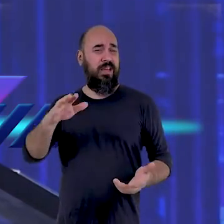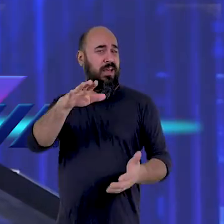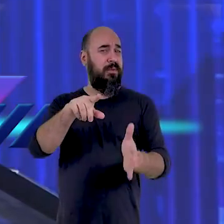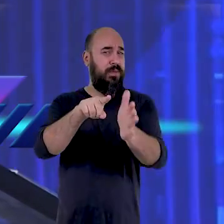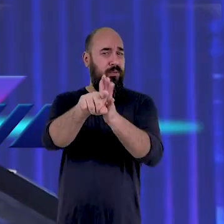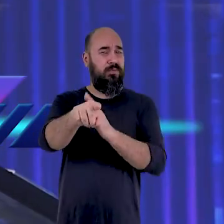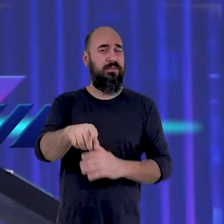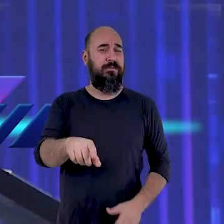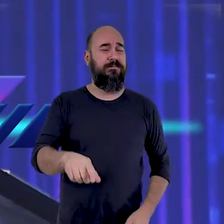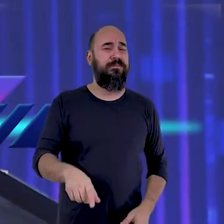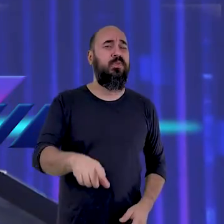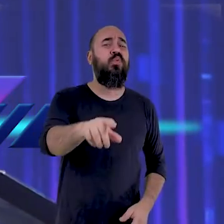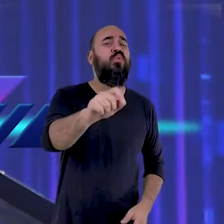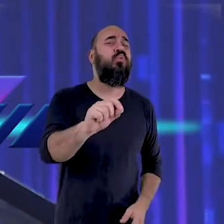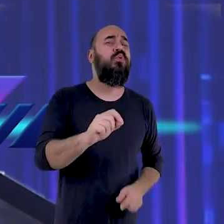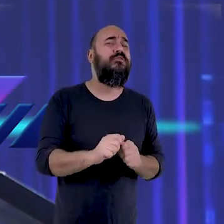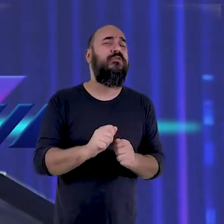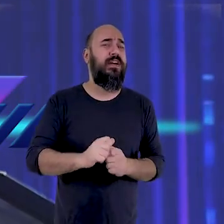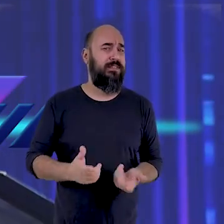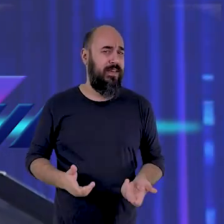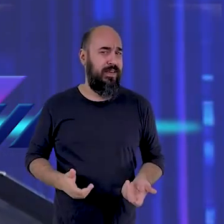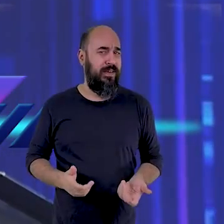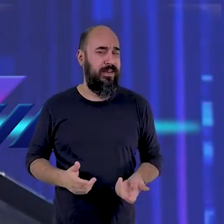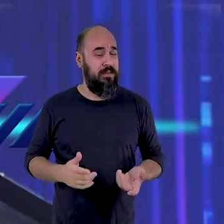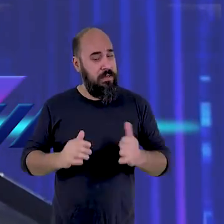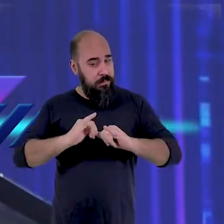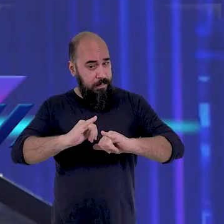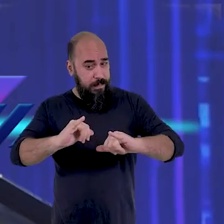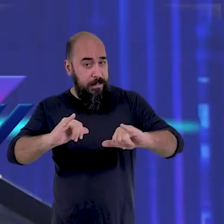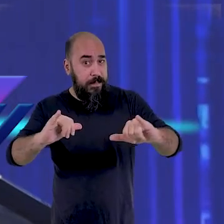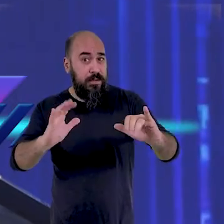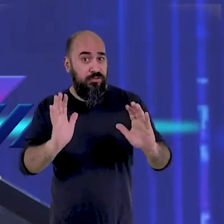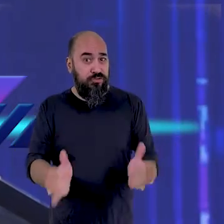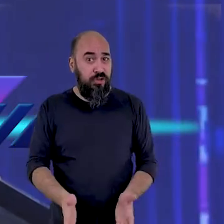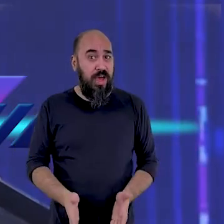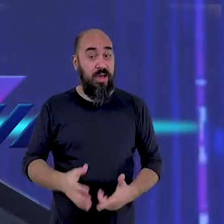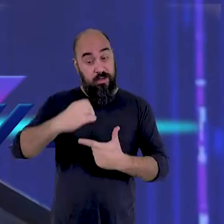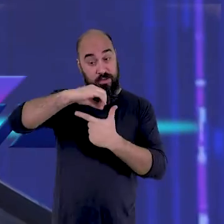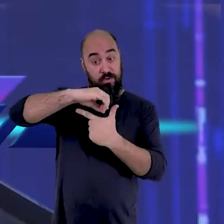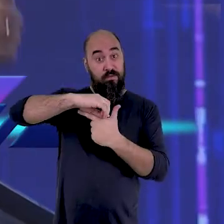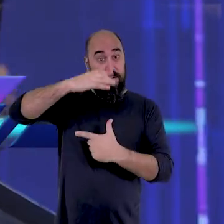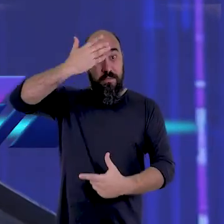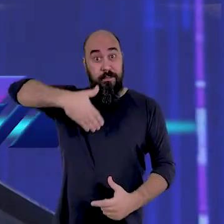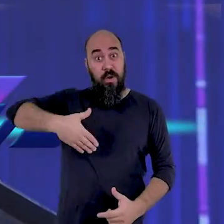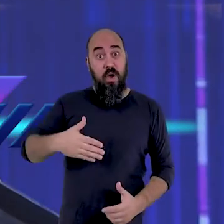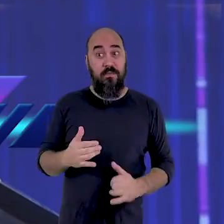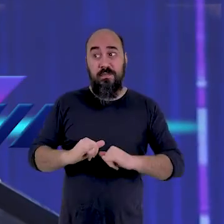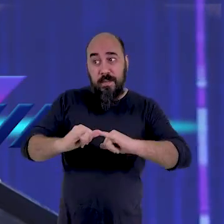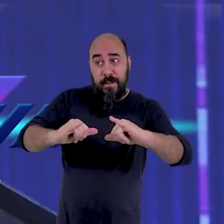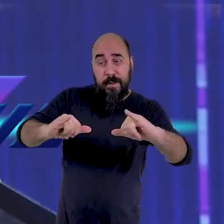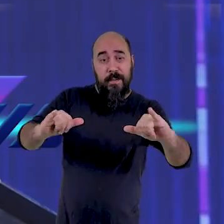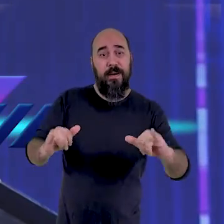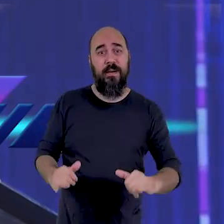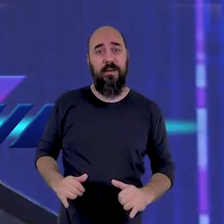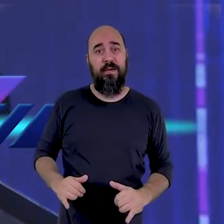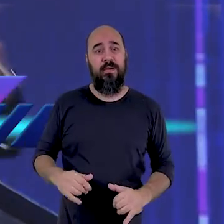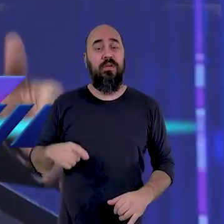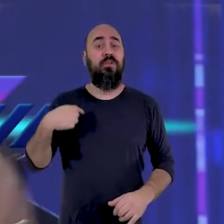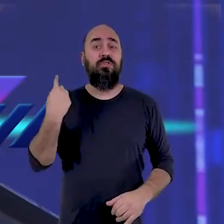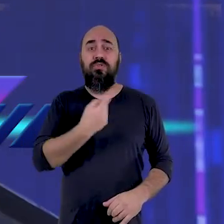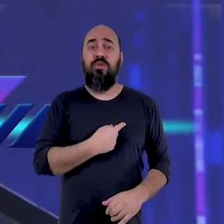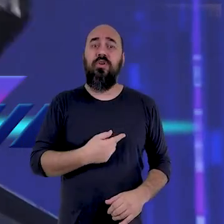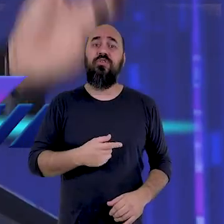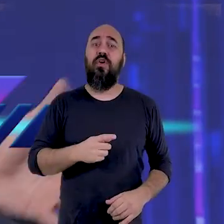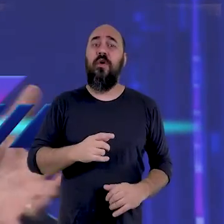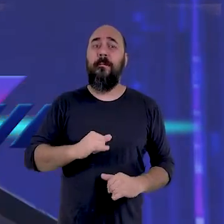fazer? Este Evangelho está sendo pregado. A Novo Tempo é uma prova disso. Estamos